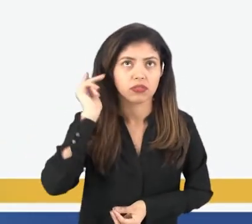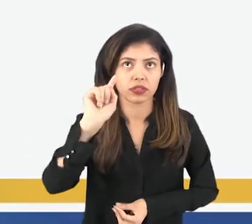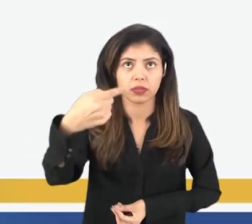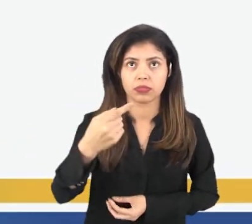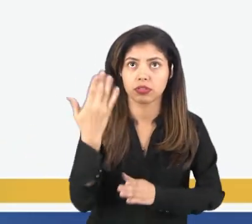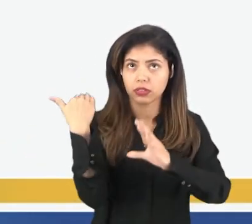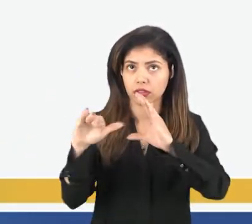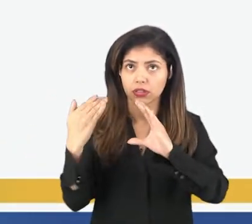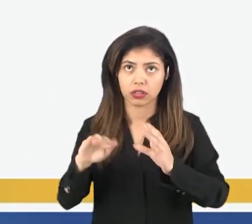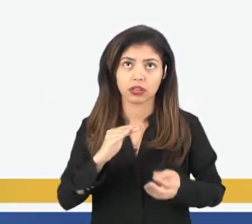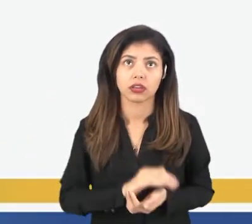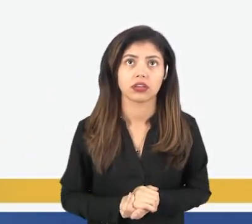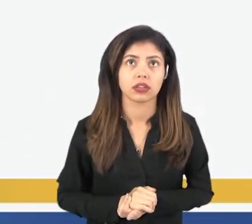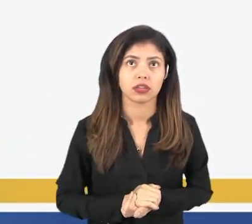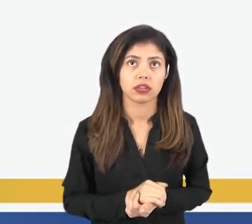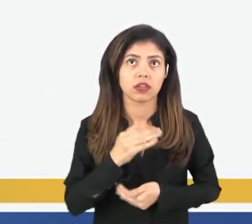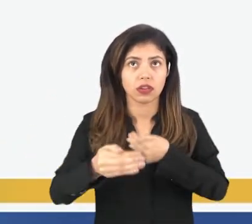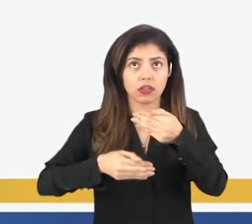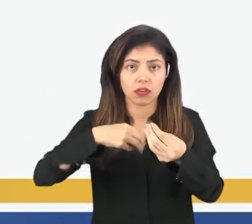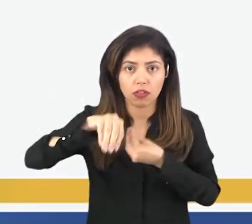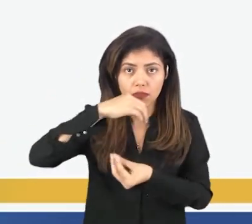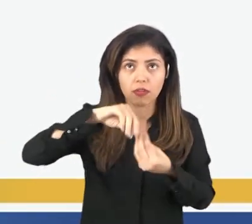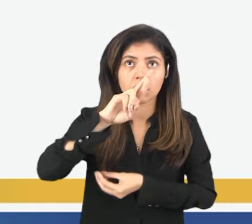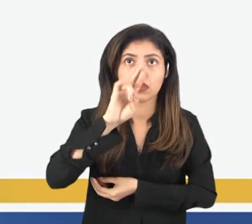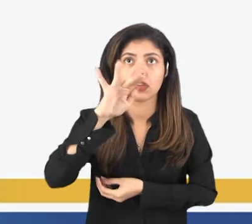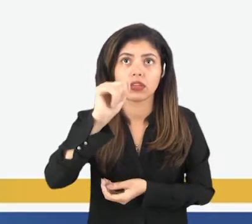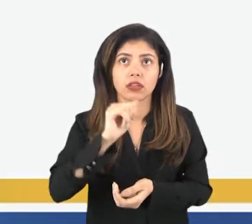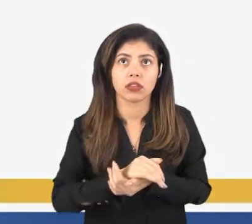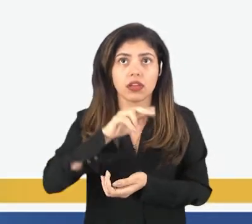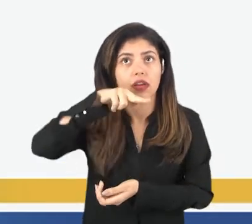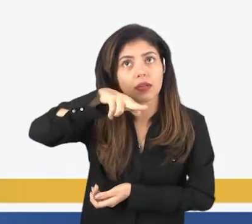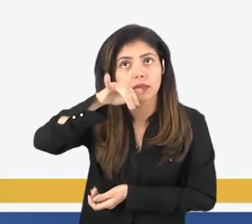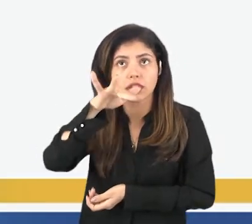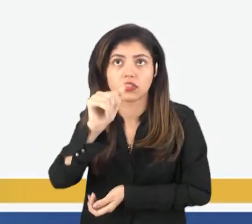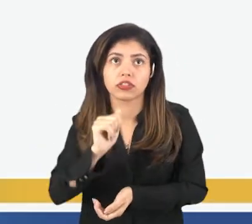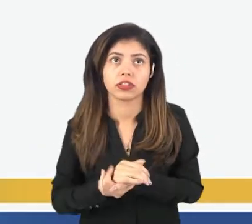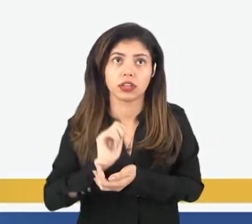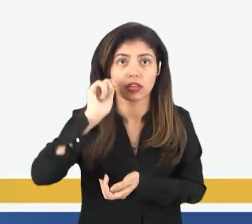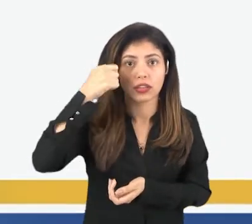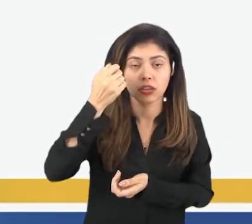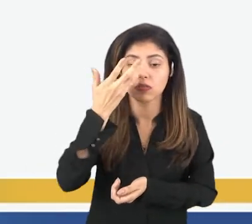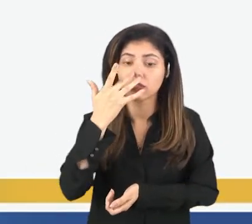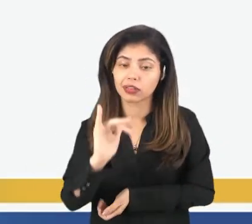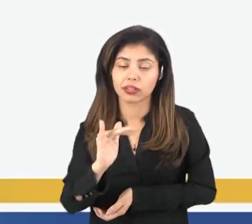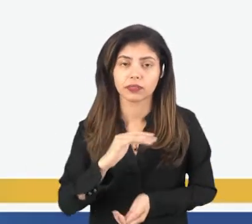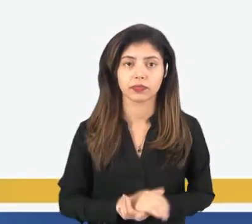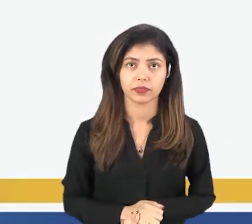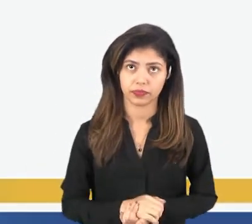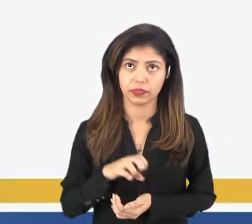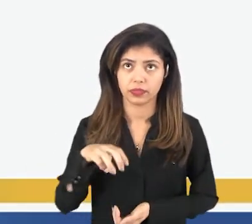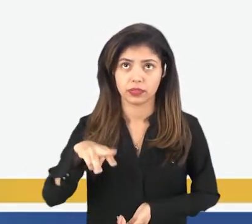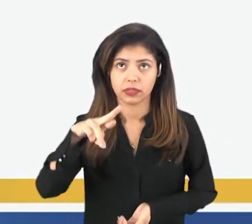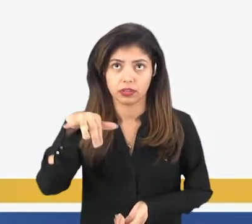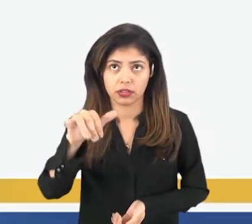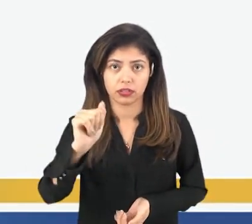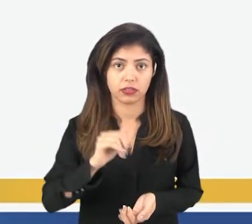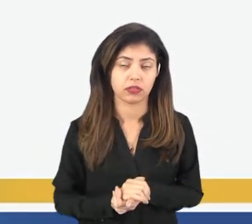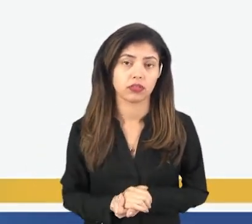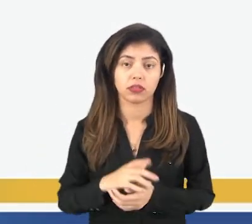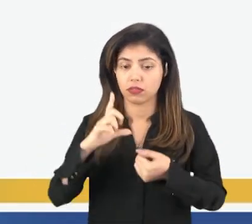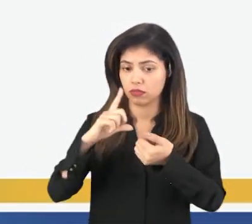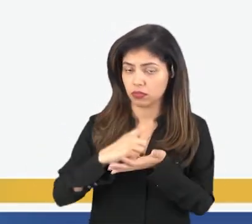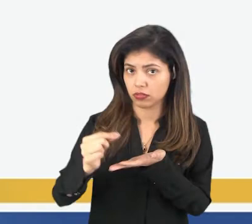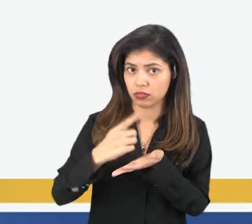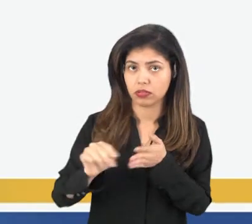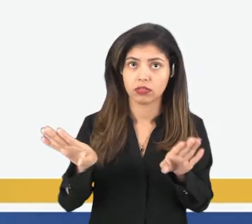depois da divulgação de boatos de envolvimento em rituais de magia negra com crianças. Mariana Cantarino. Também um artigo